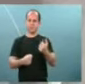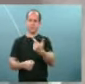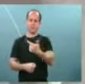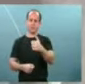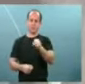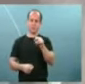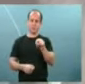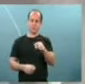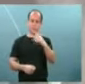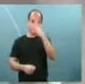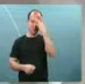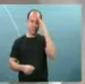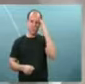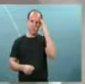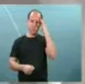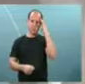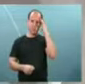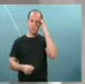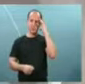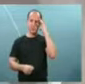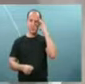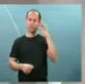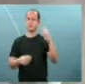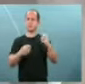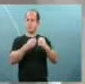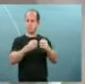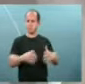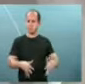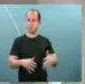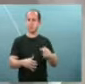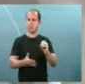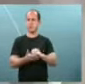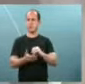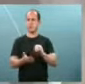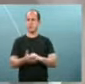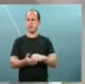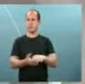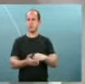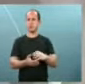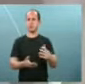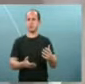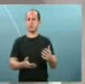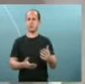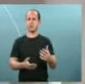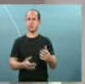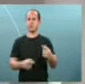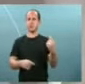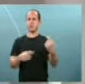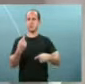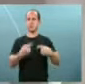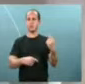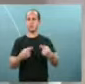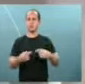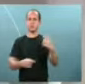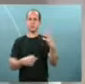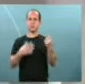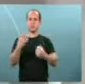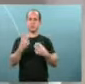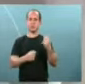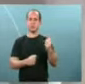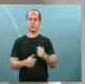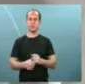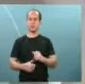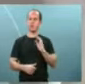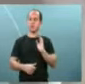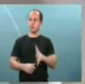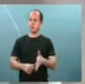mil pessoas a menos vão ser prejudicadas com a falta do recebimento do programa do leite. Já